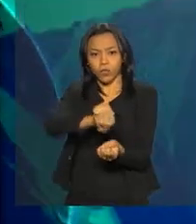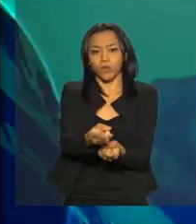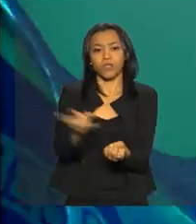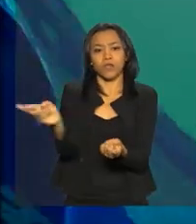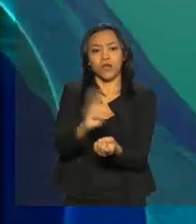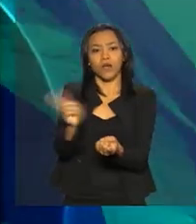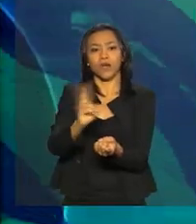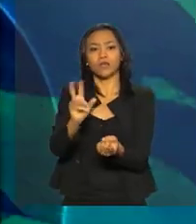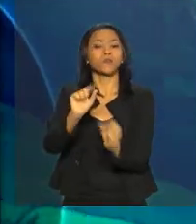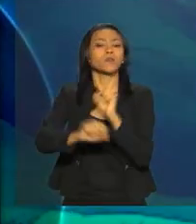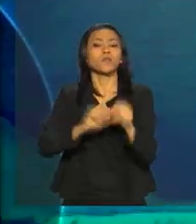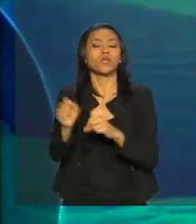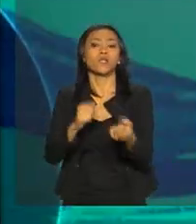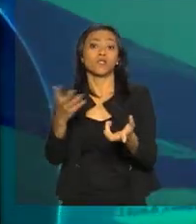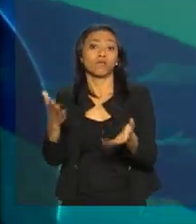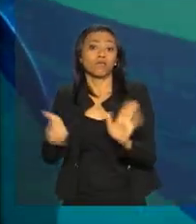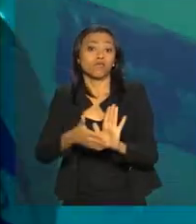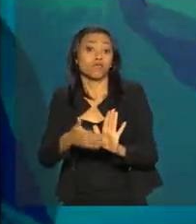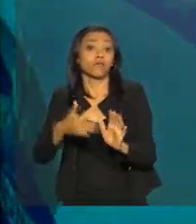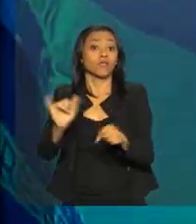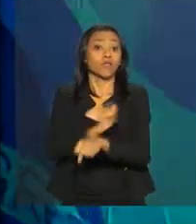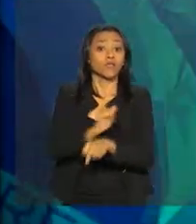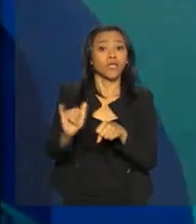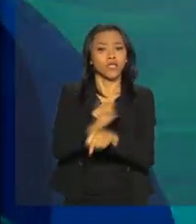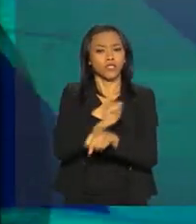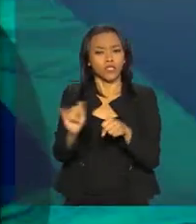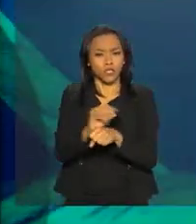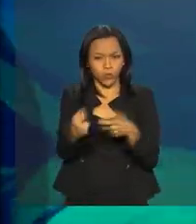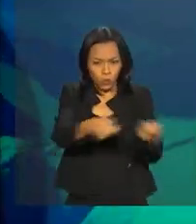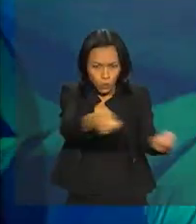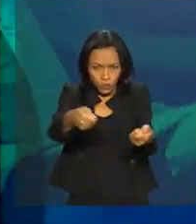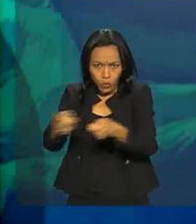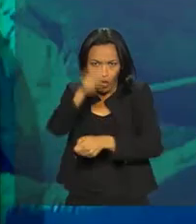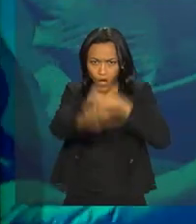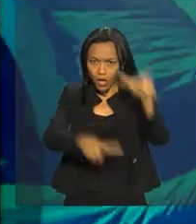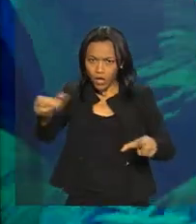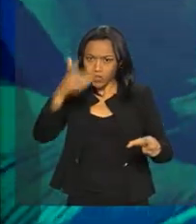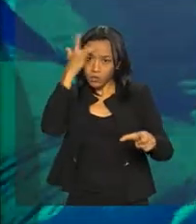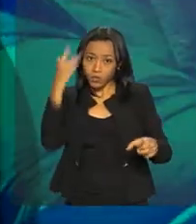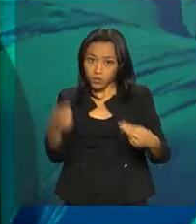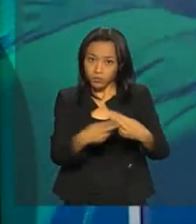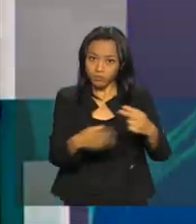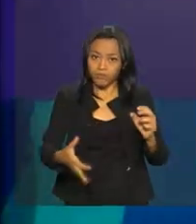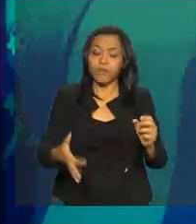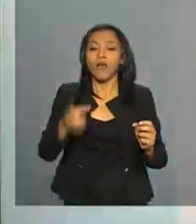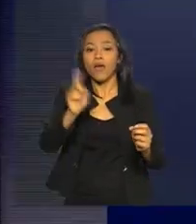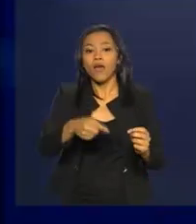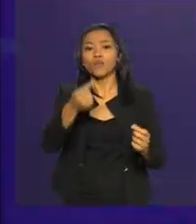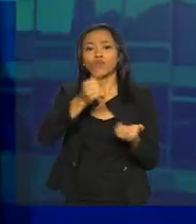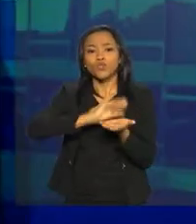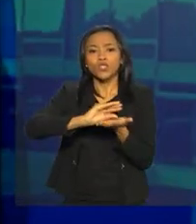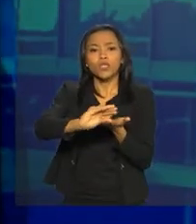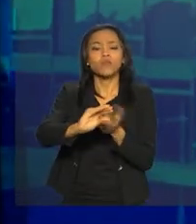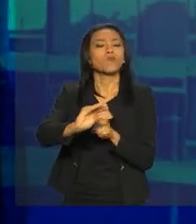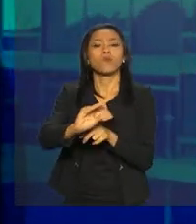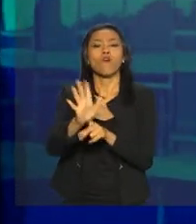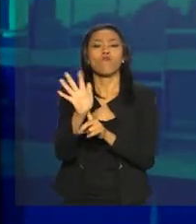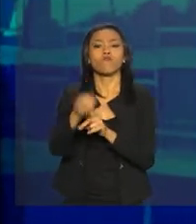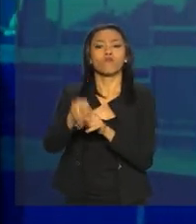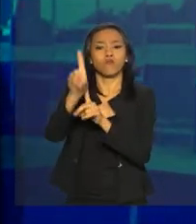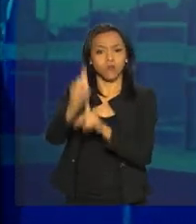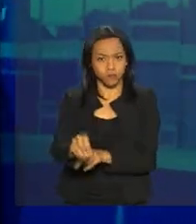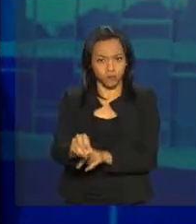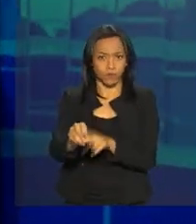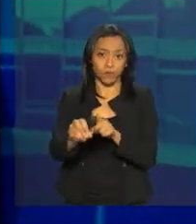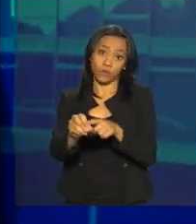ampliação de alternativas penais e monitoração eletrônica de pessoas. O repasse será feito por meio do Fundo Penitenciário Nacional para